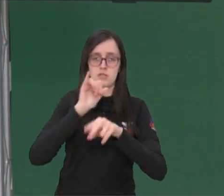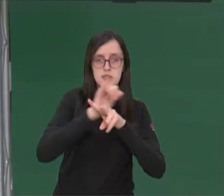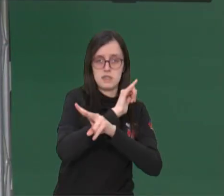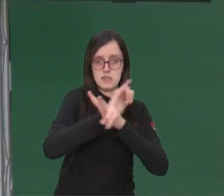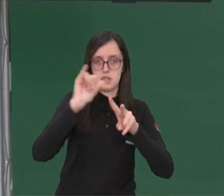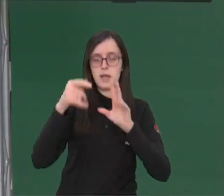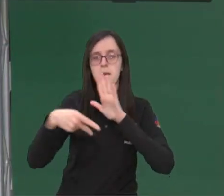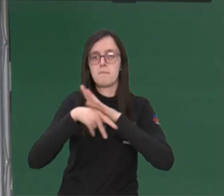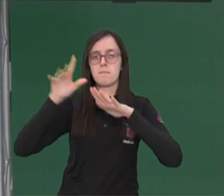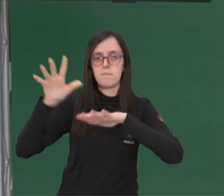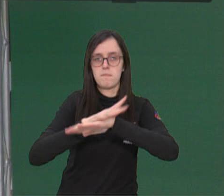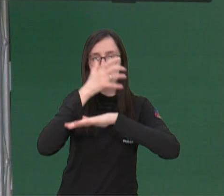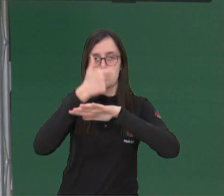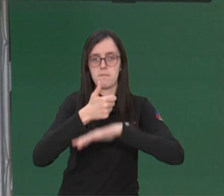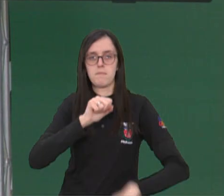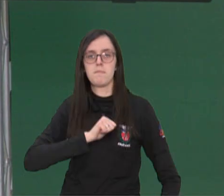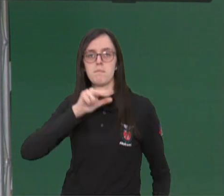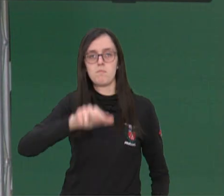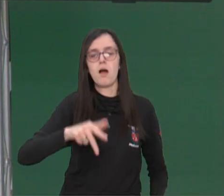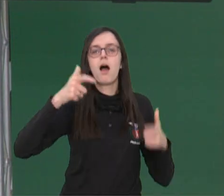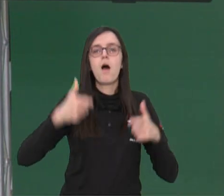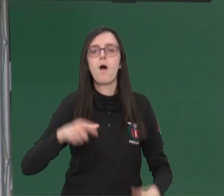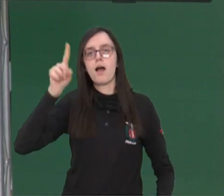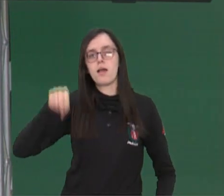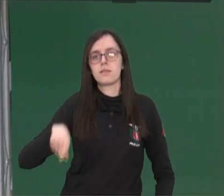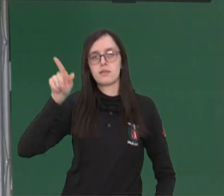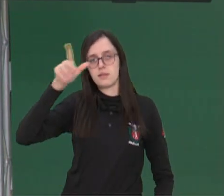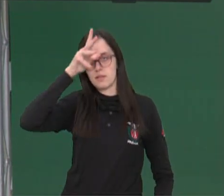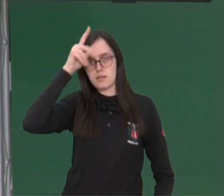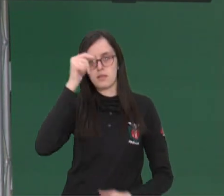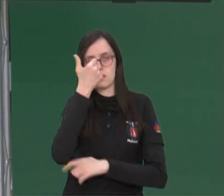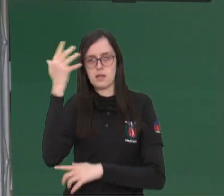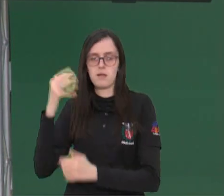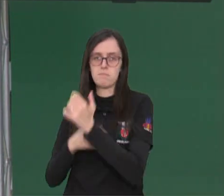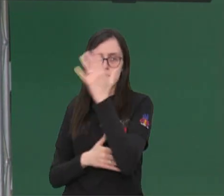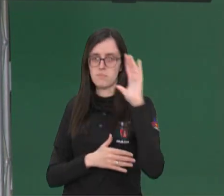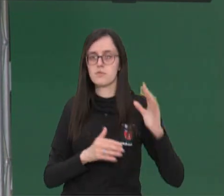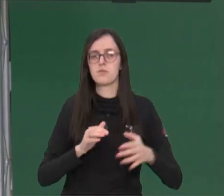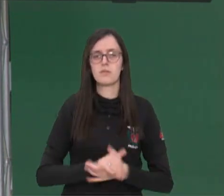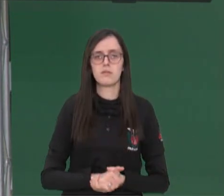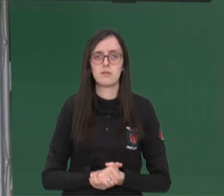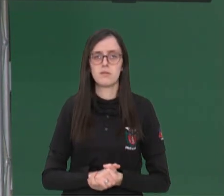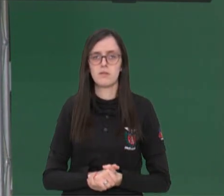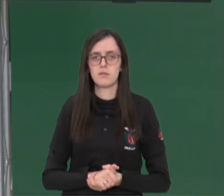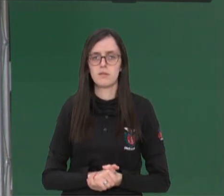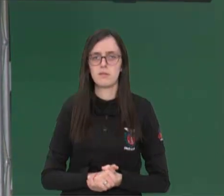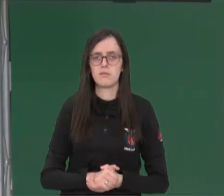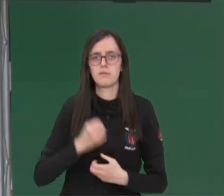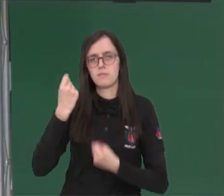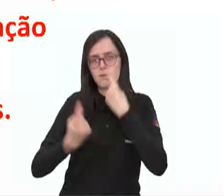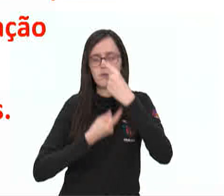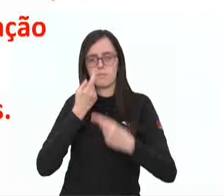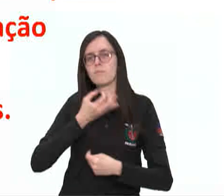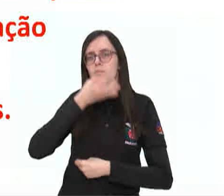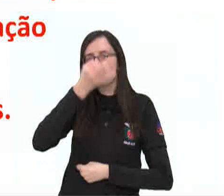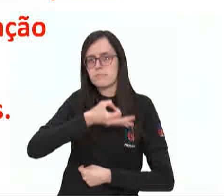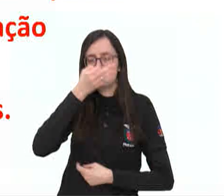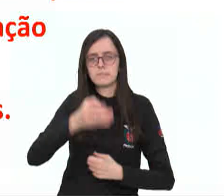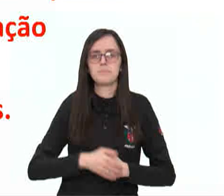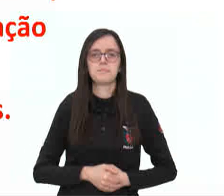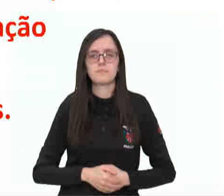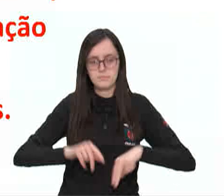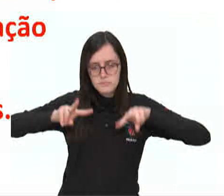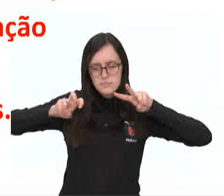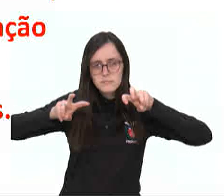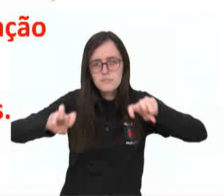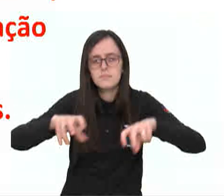da colonização portuguesa na Amazônia. Eu citei aqui algumas para você. Ó. Exploração